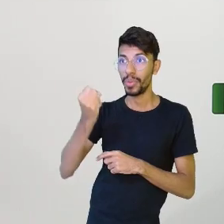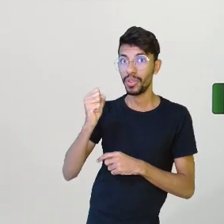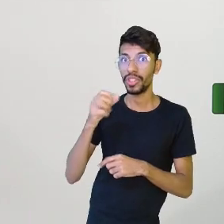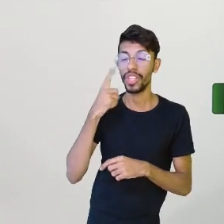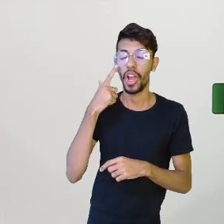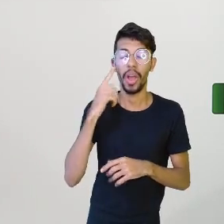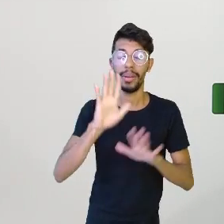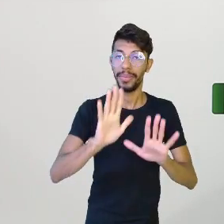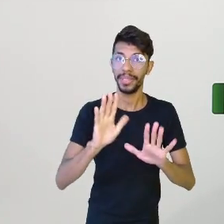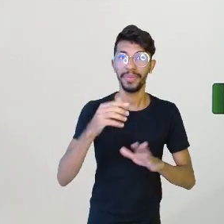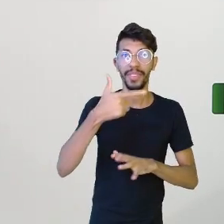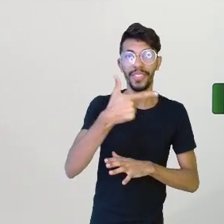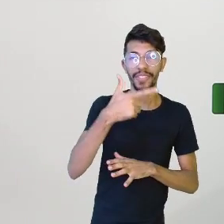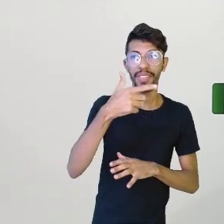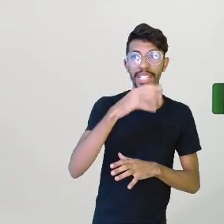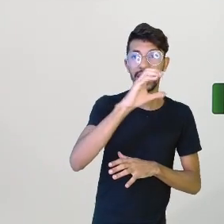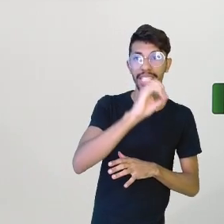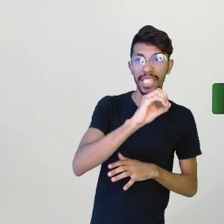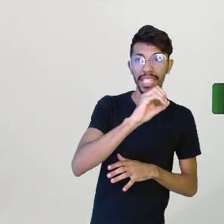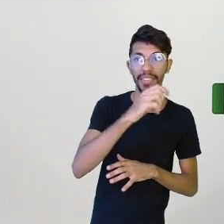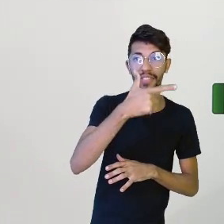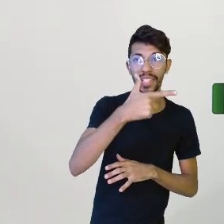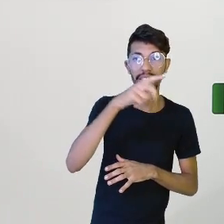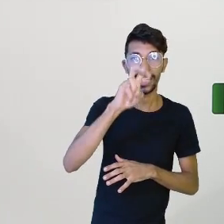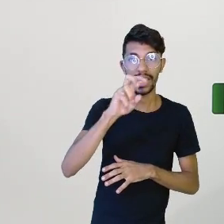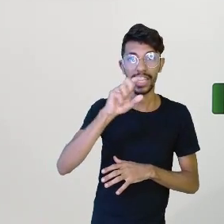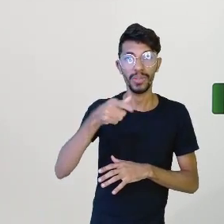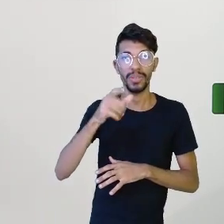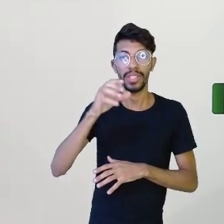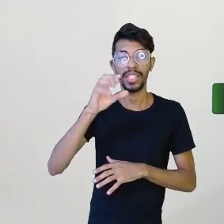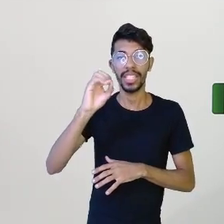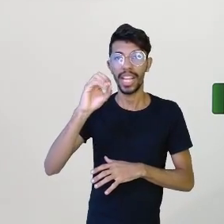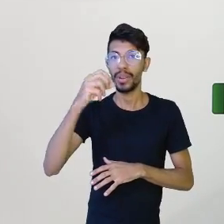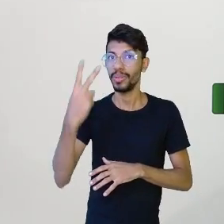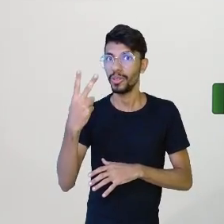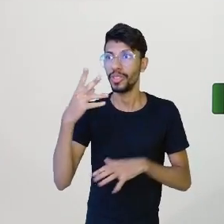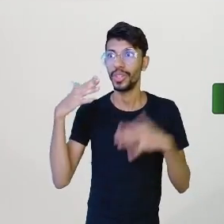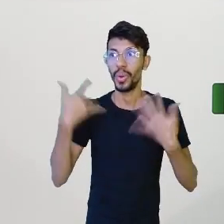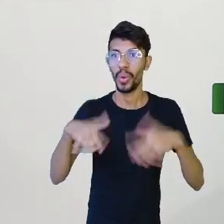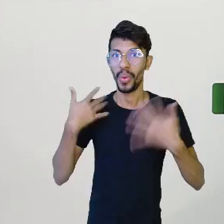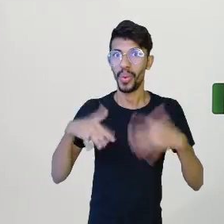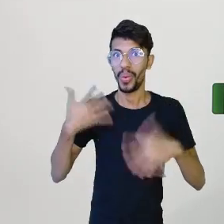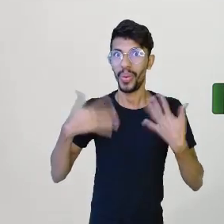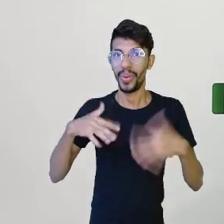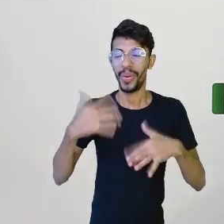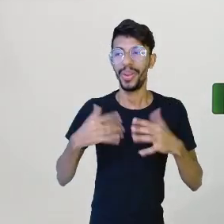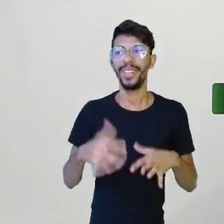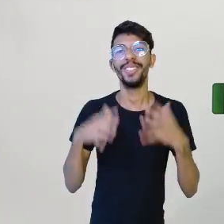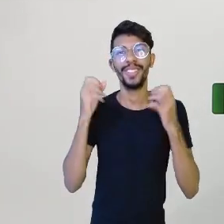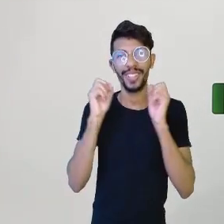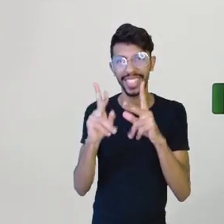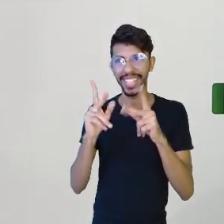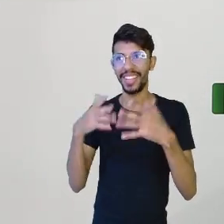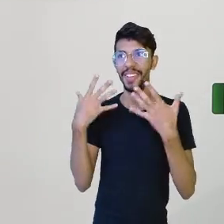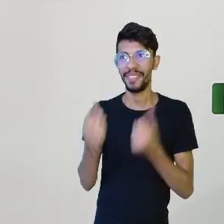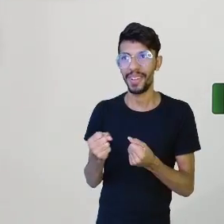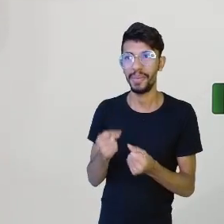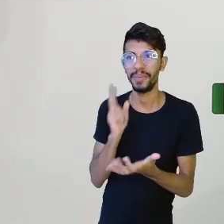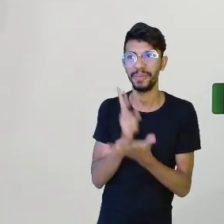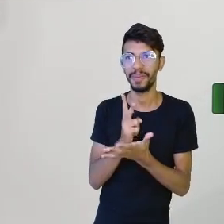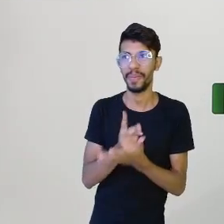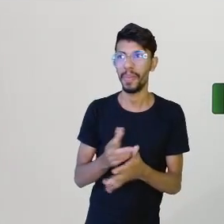25 segundos, 25,02, ok, Sandra? Certo, 25 segundos, pronto, ok, vamos lá. Vamos